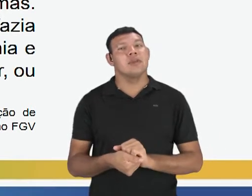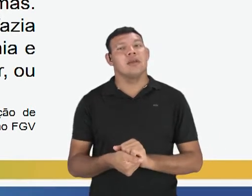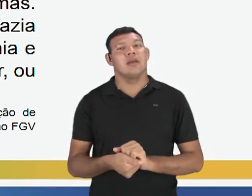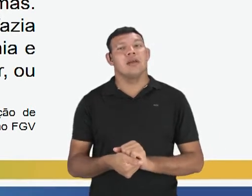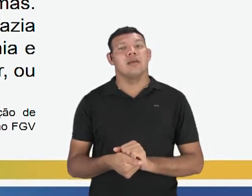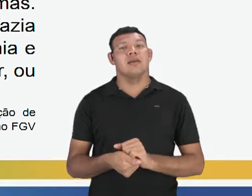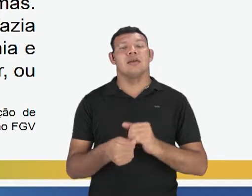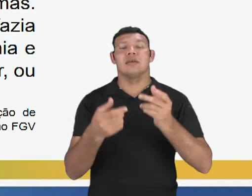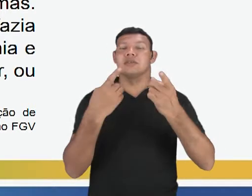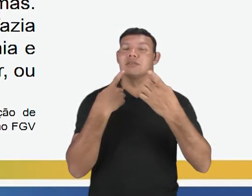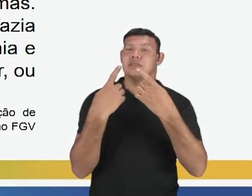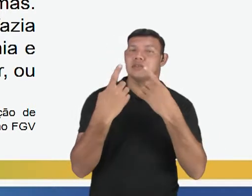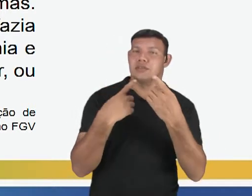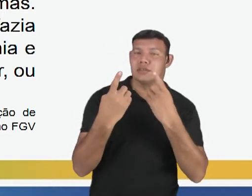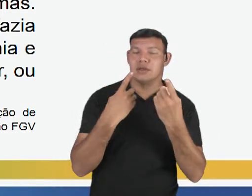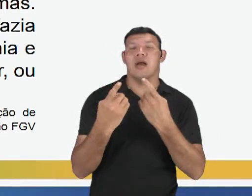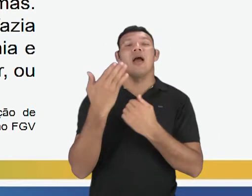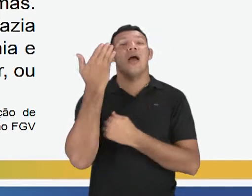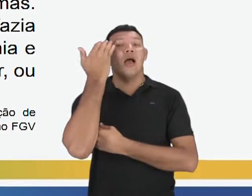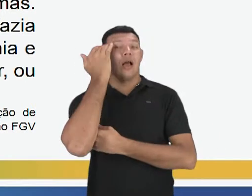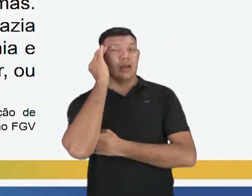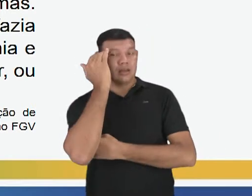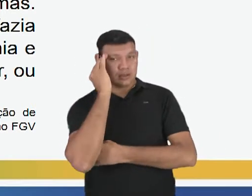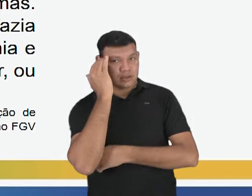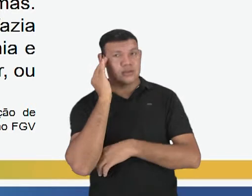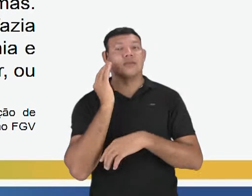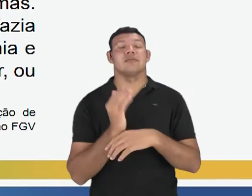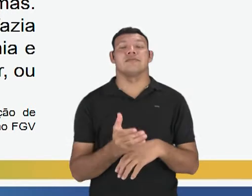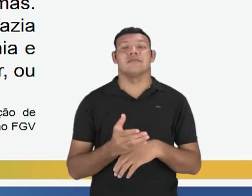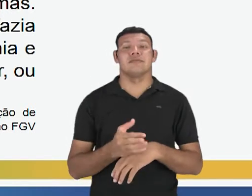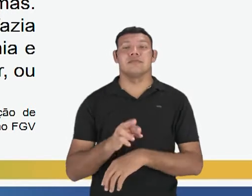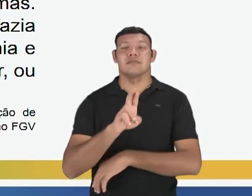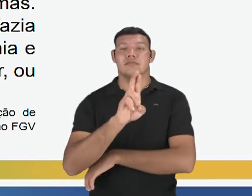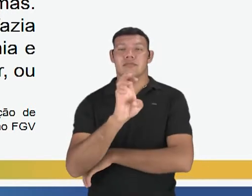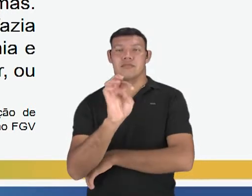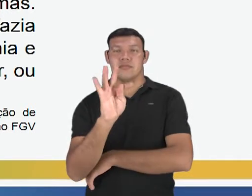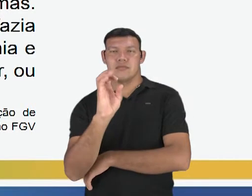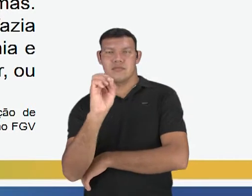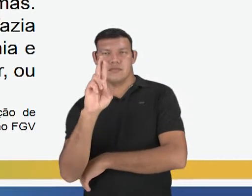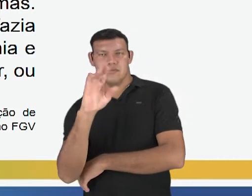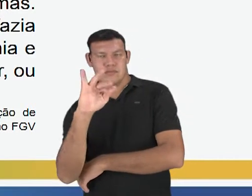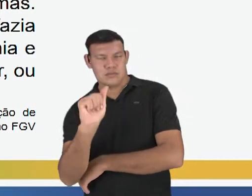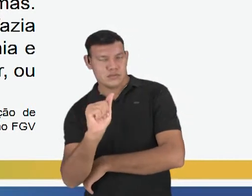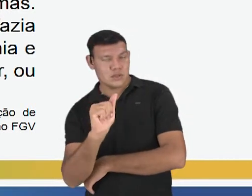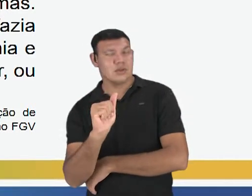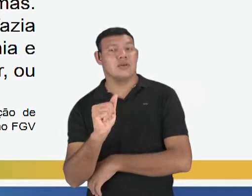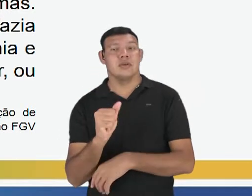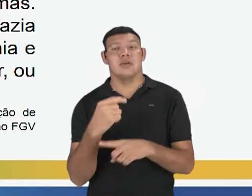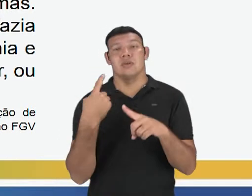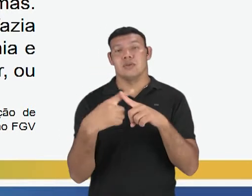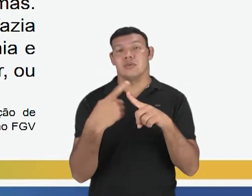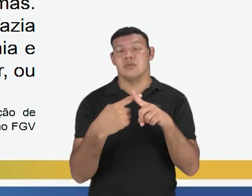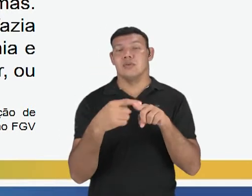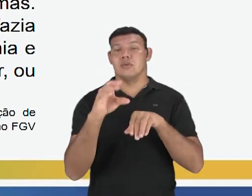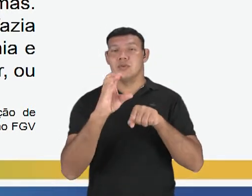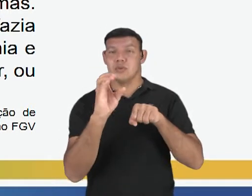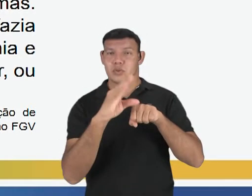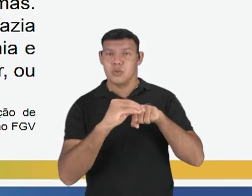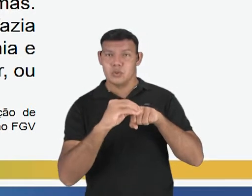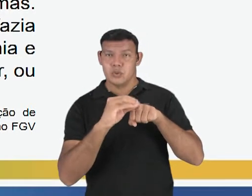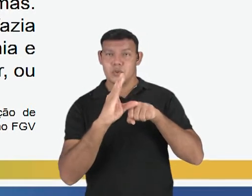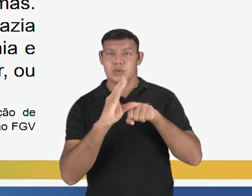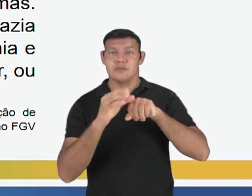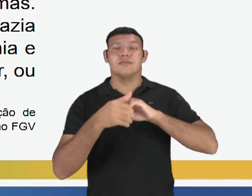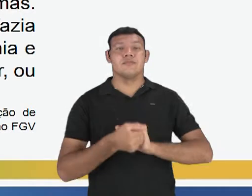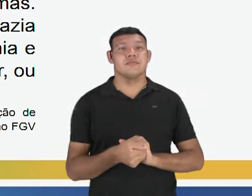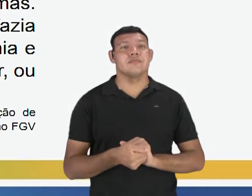poder dialogar, entender essa retórica, né, de todo esse conhecimento. Então, na introdução ele vai dizer, o conhecimento histórico